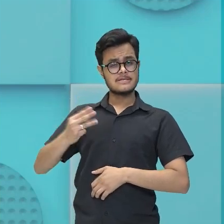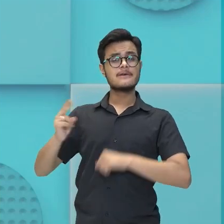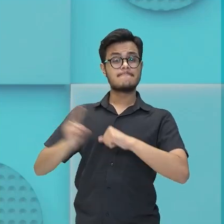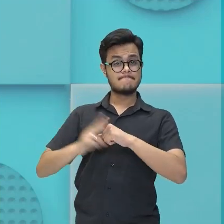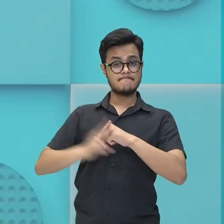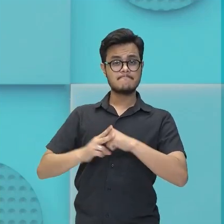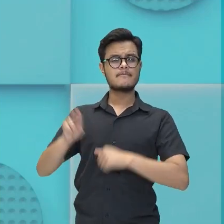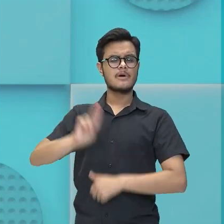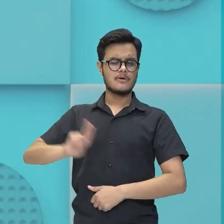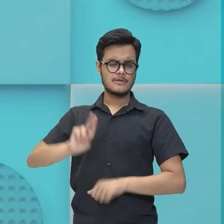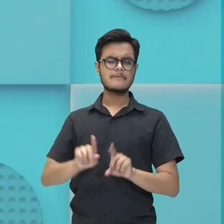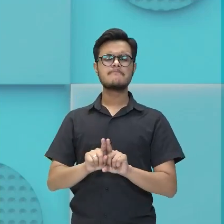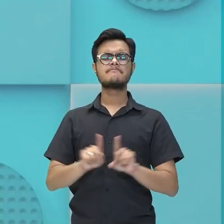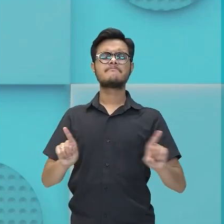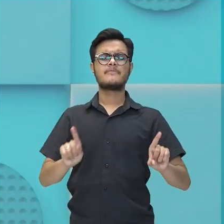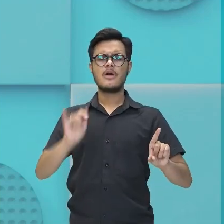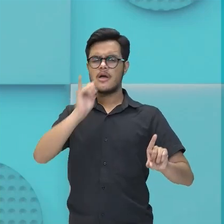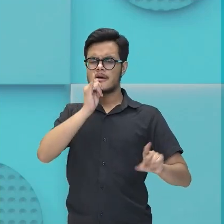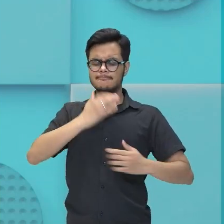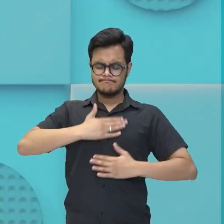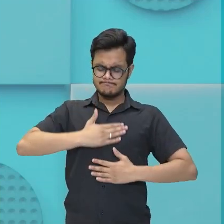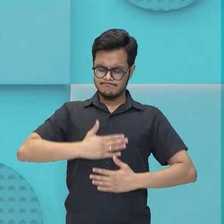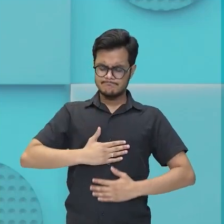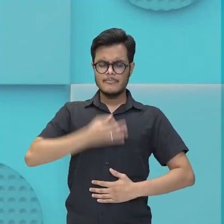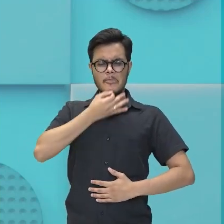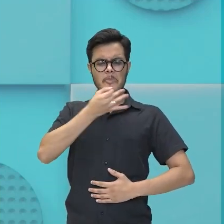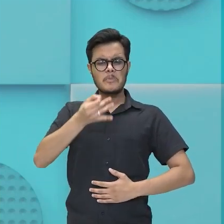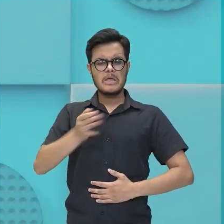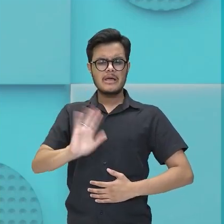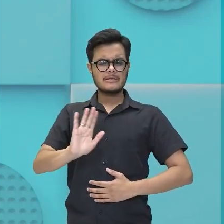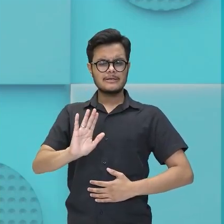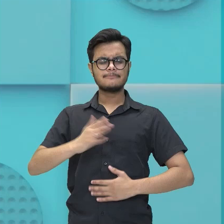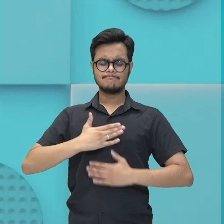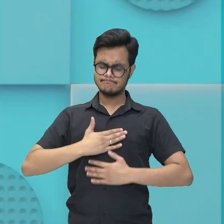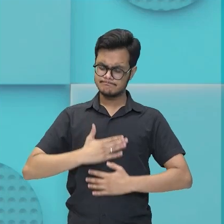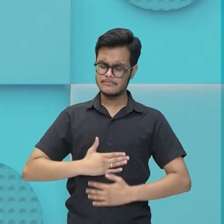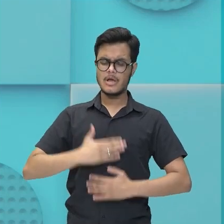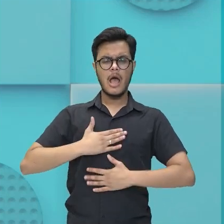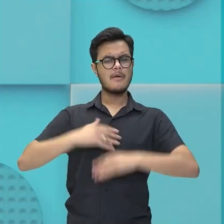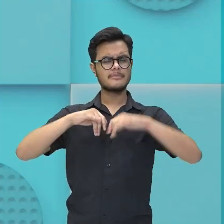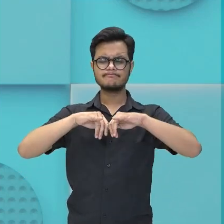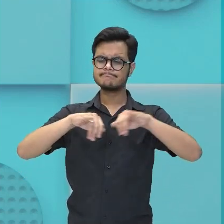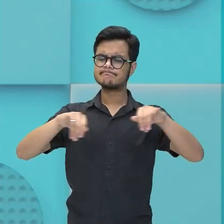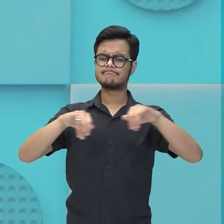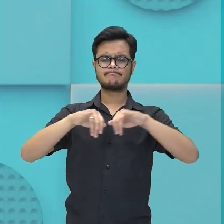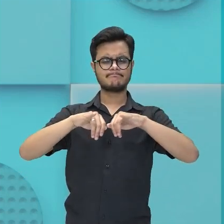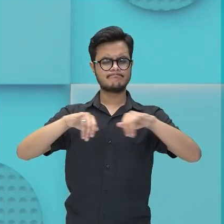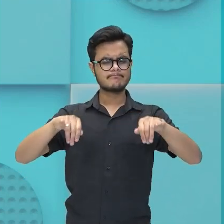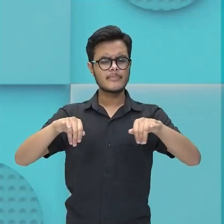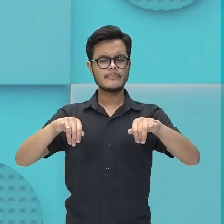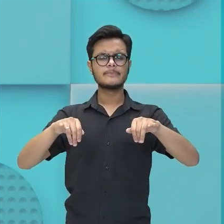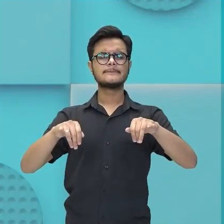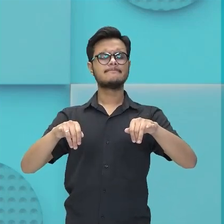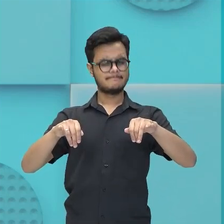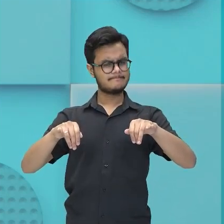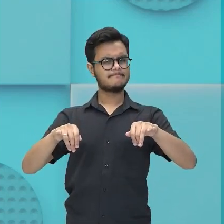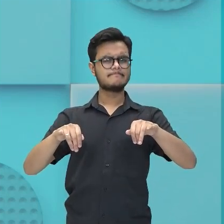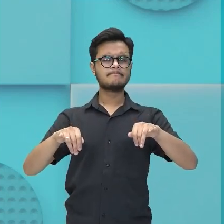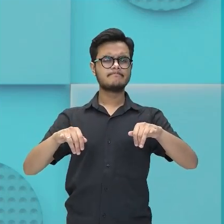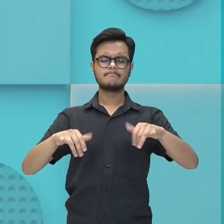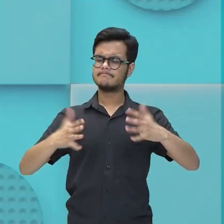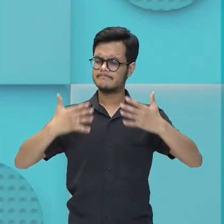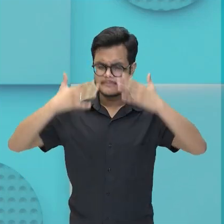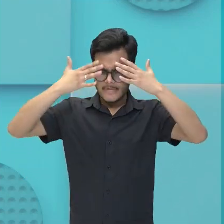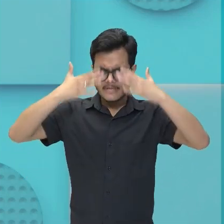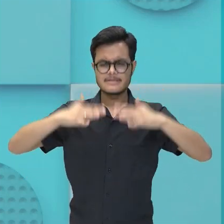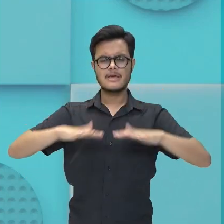É uma forma mais imparcial de se isentar daquela informação, né, de não ter ali um traço